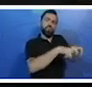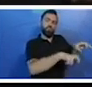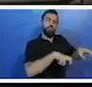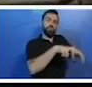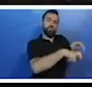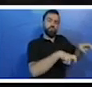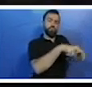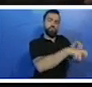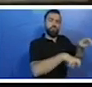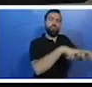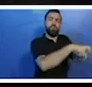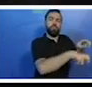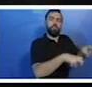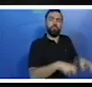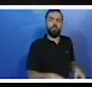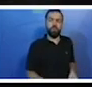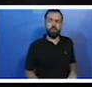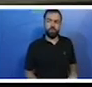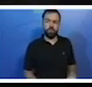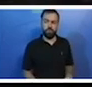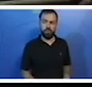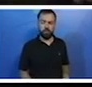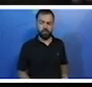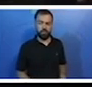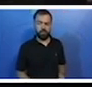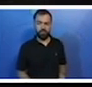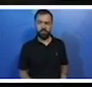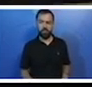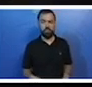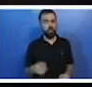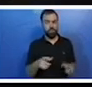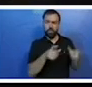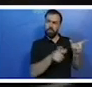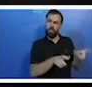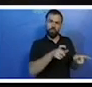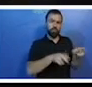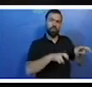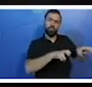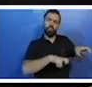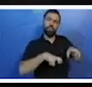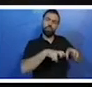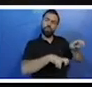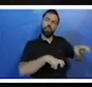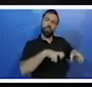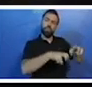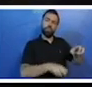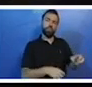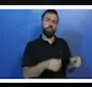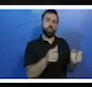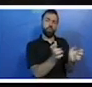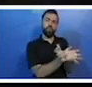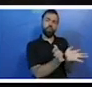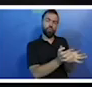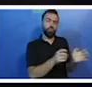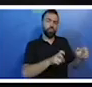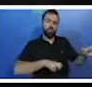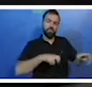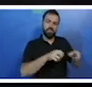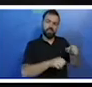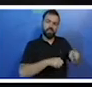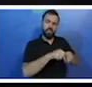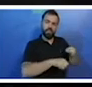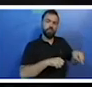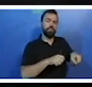pandemia a gente não está vendo mais essa cena frequentemente, mas aqui são várias pessoas fazendo uma participação coletiva de ciclismo, né?